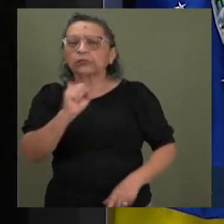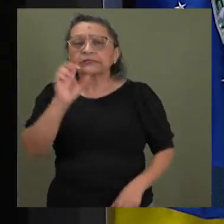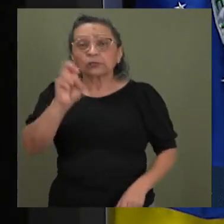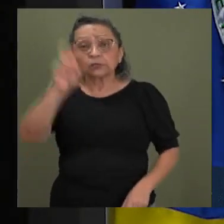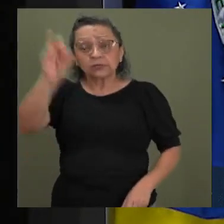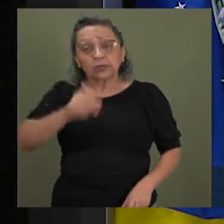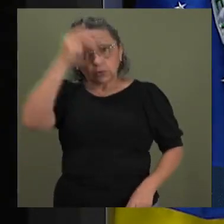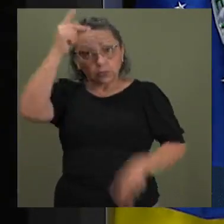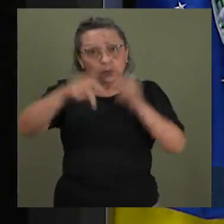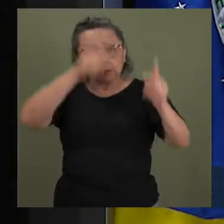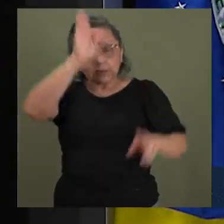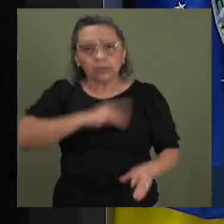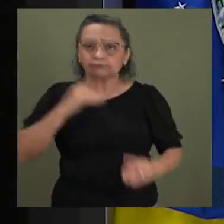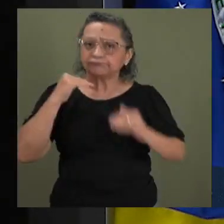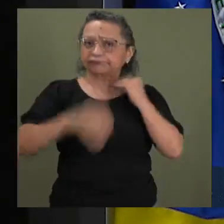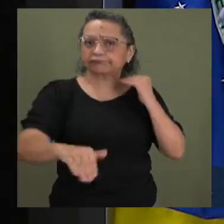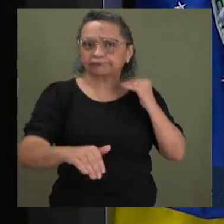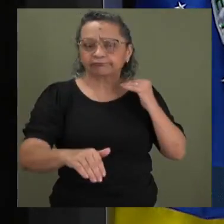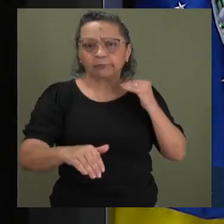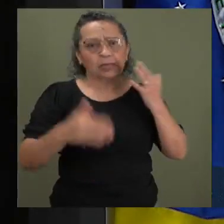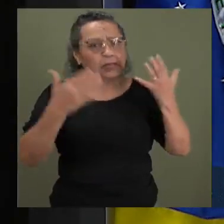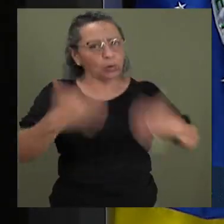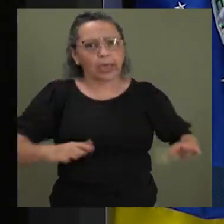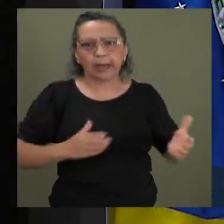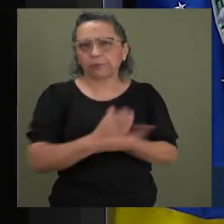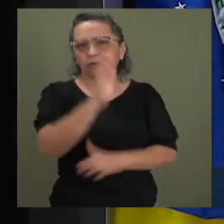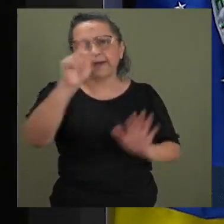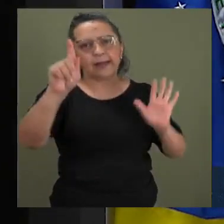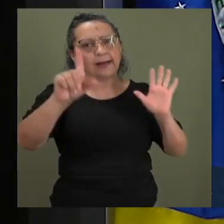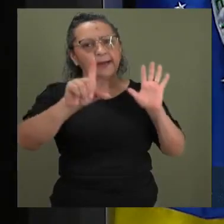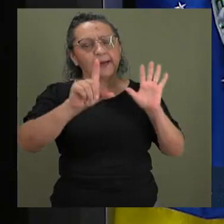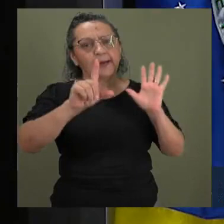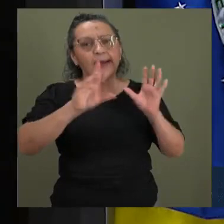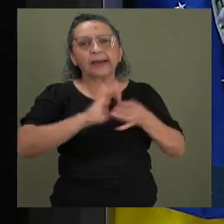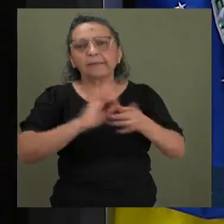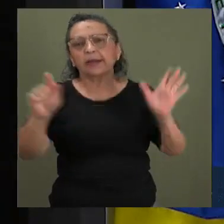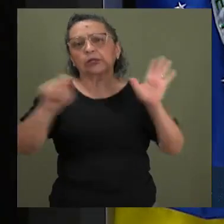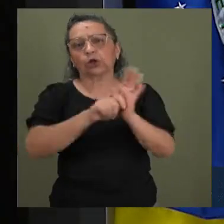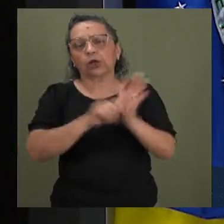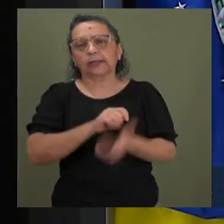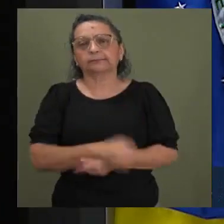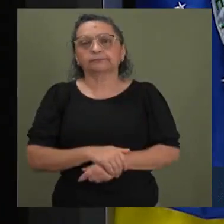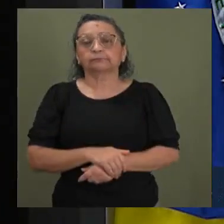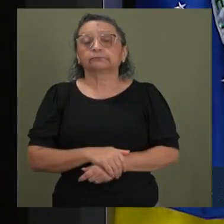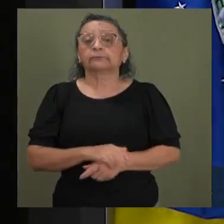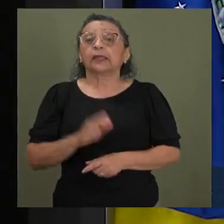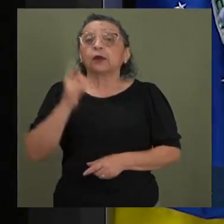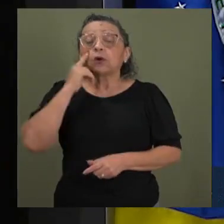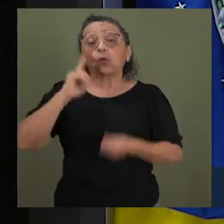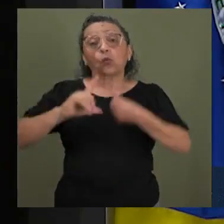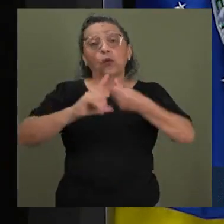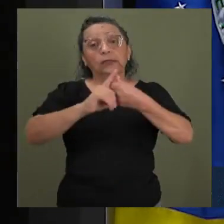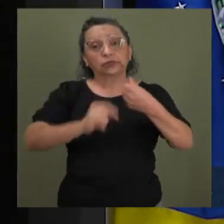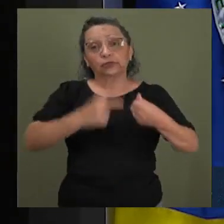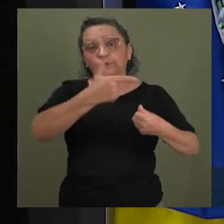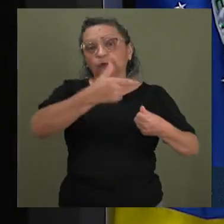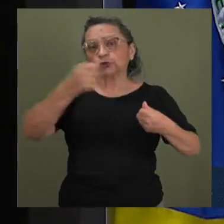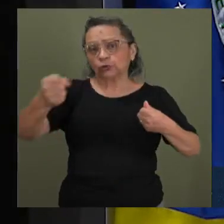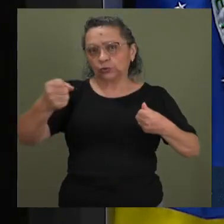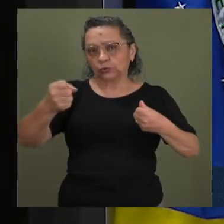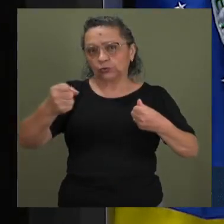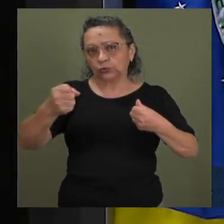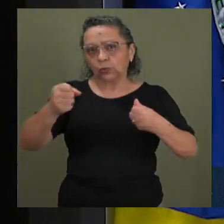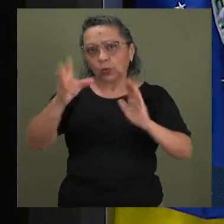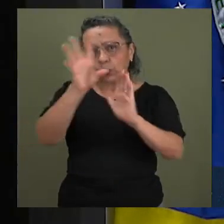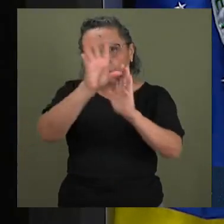é contra a legalização das drogas. O espírito do artigo 28, assim como de